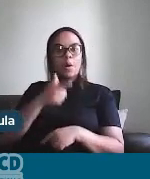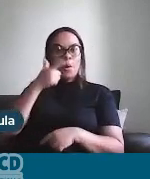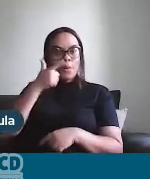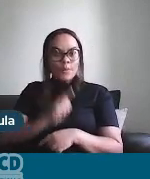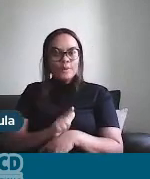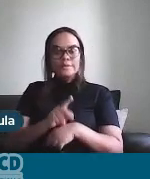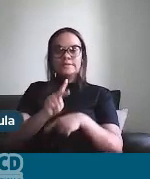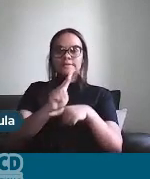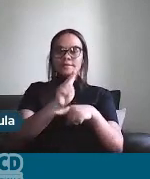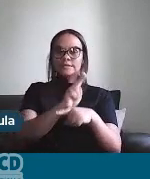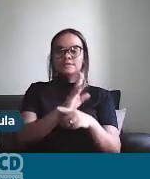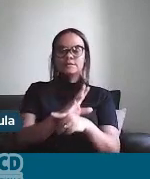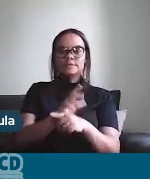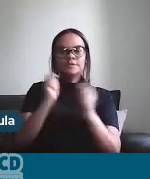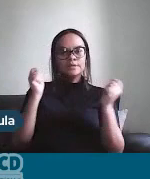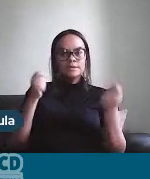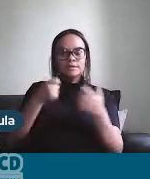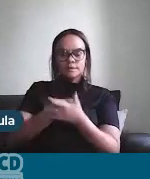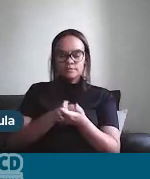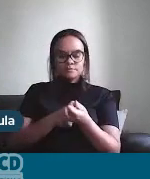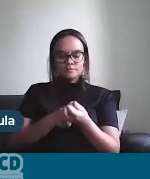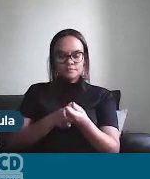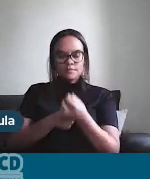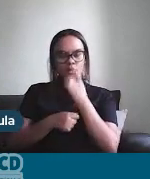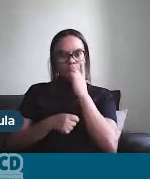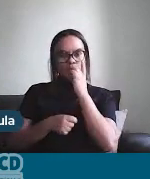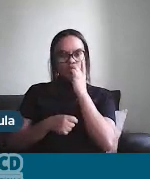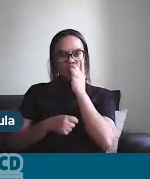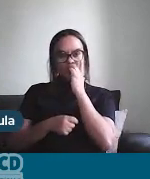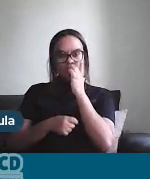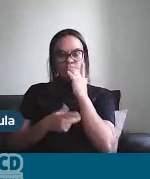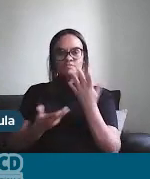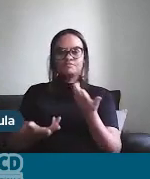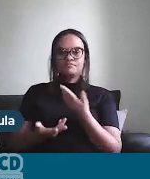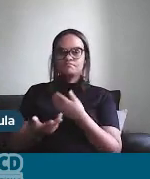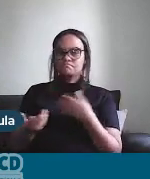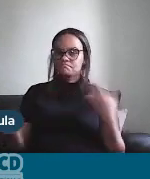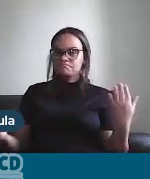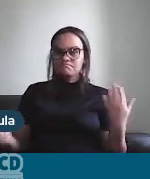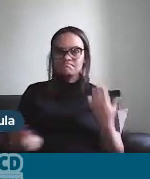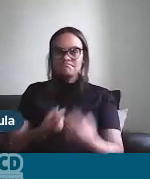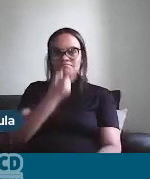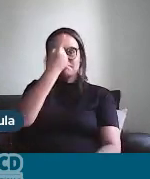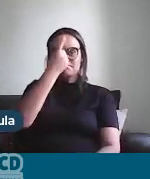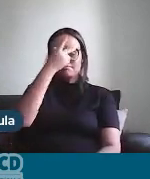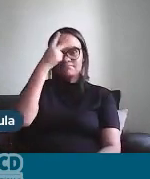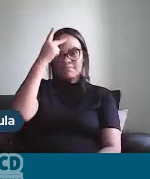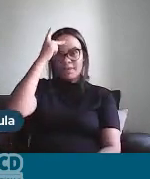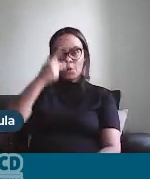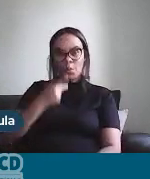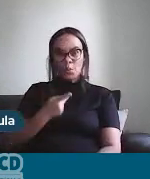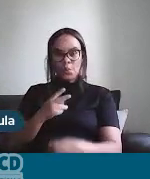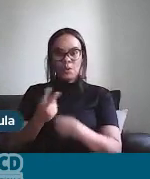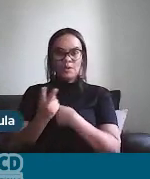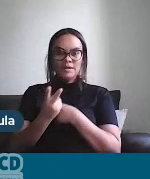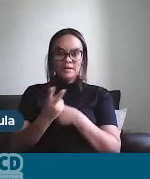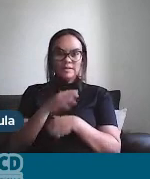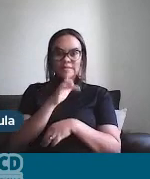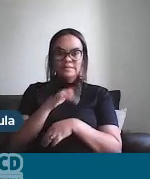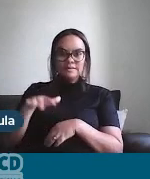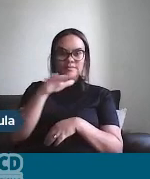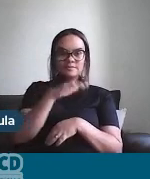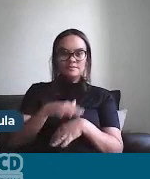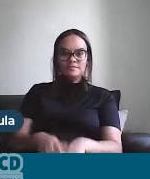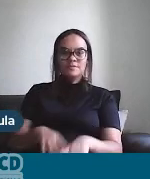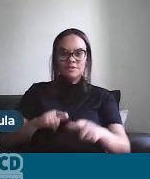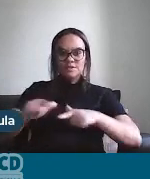uma maneira eficiente, né? Mas como eu disse, raramente as pessoas olham para o cuidador. Isso de maneira geral, viu? Eu